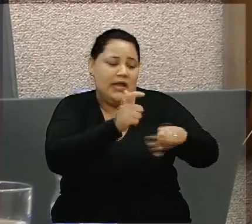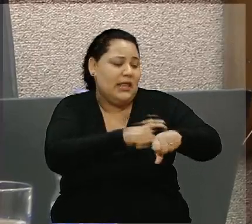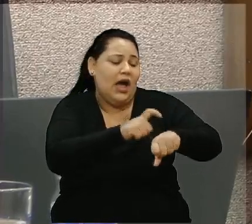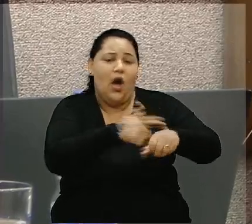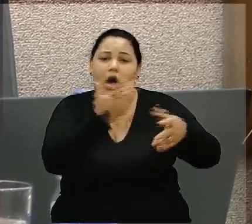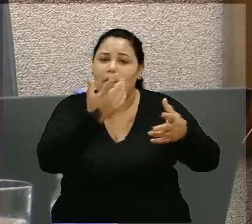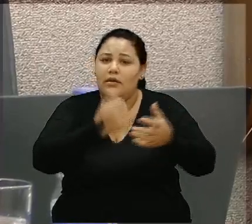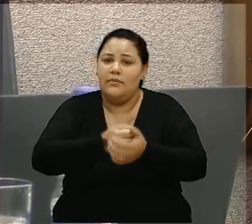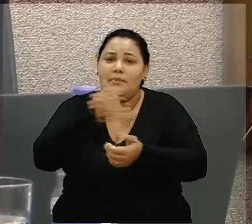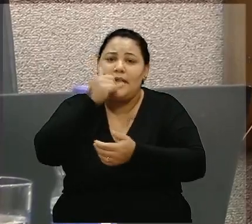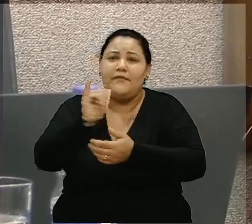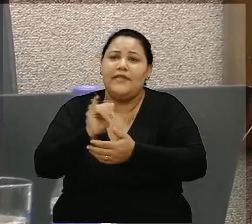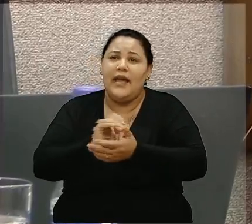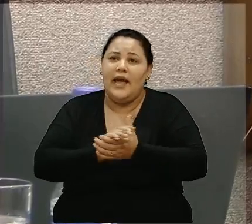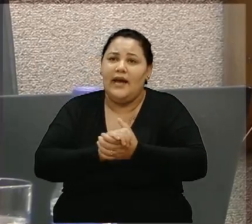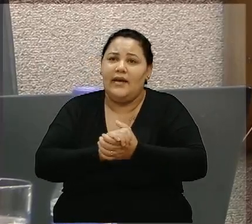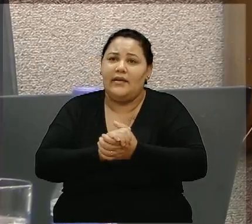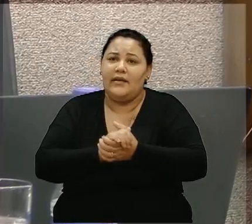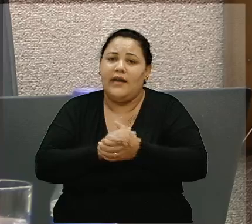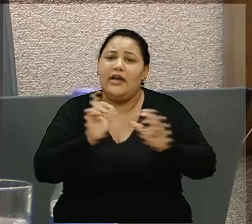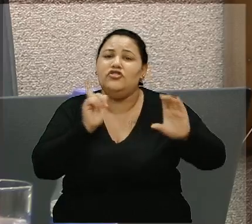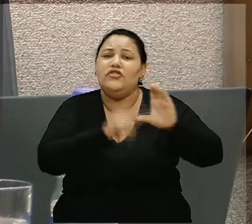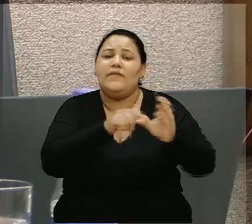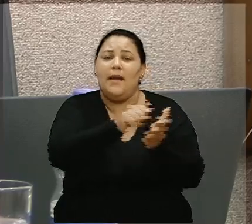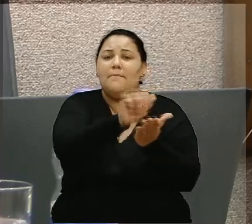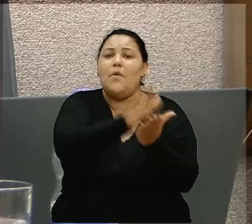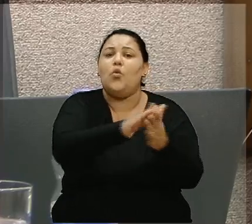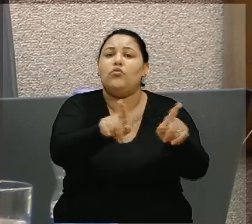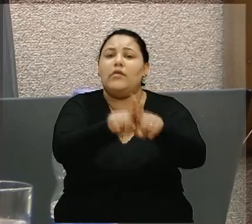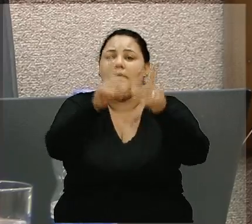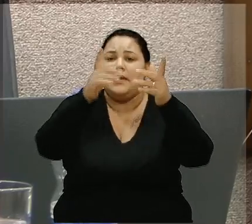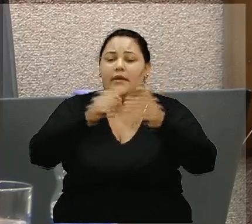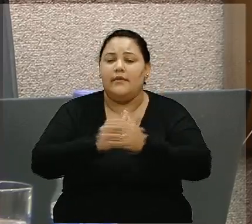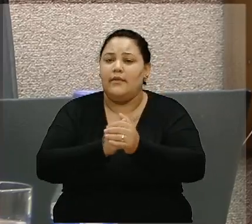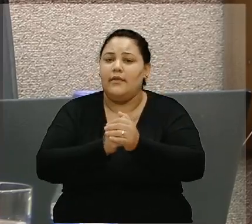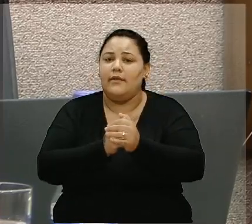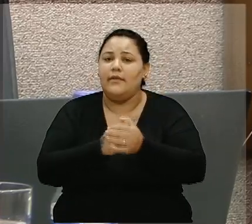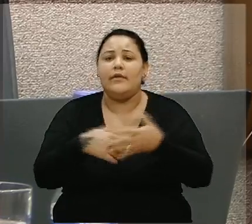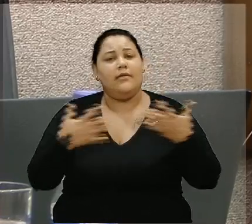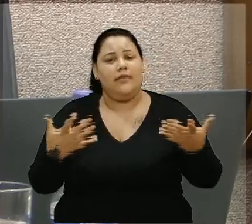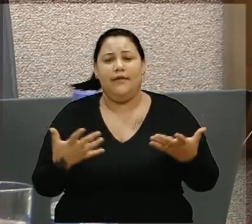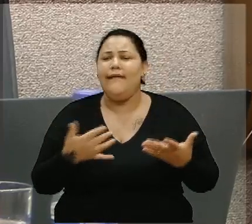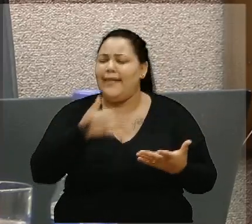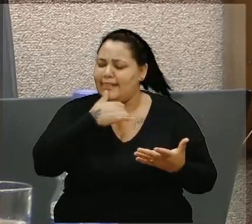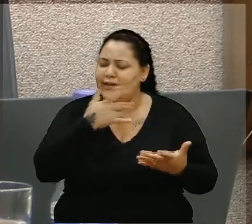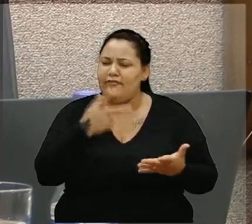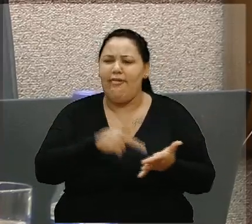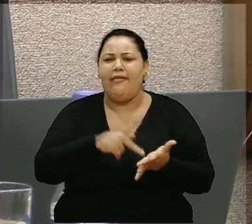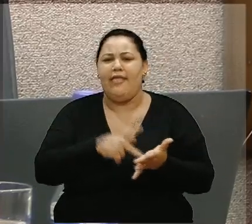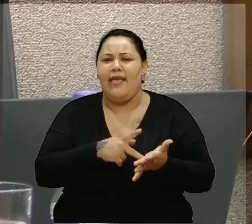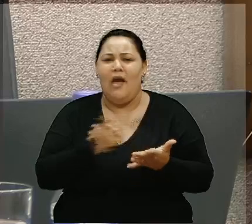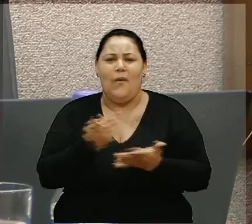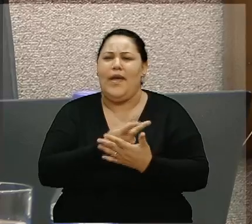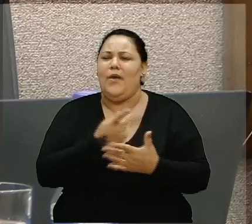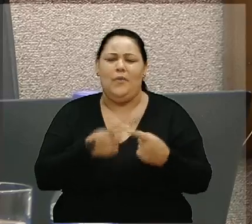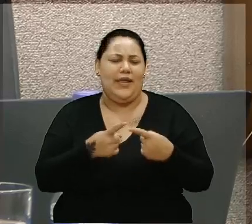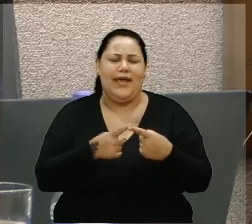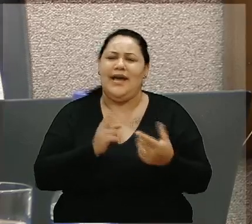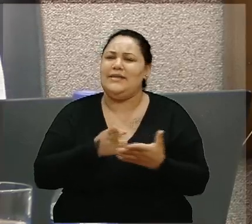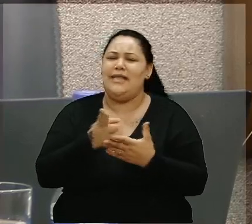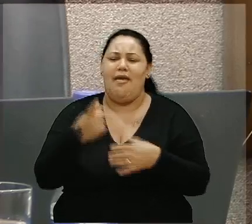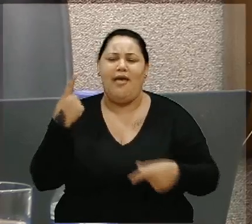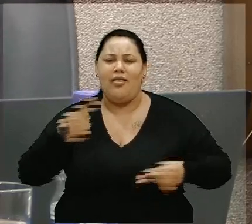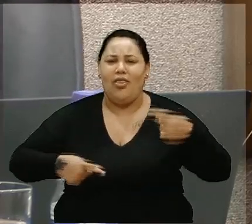aí com toda essa indústria de multas, né? Então, é uma decepção sempre que a gente vai